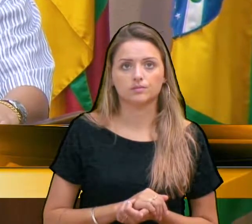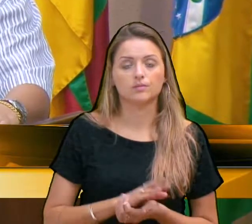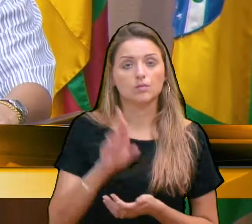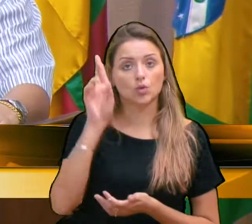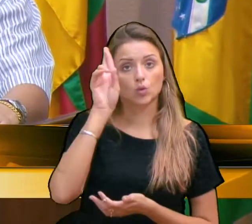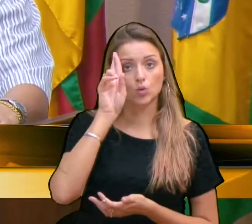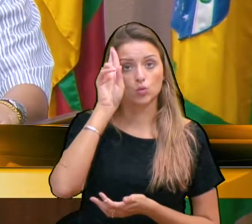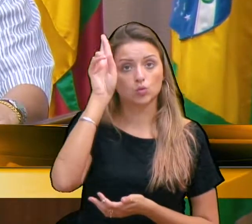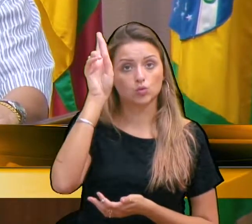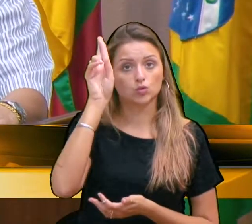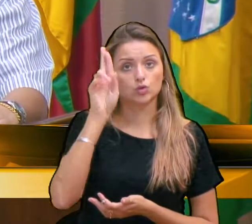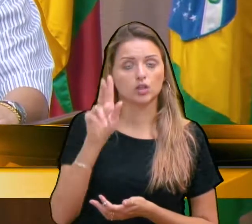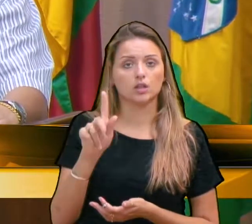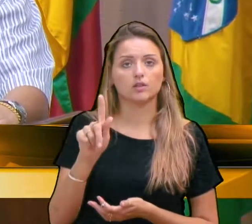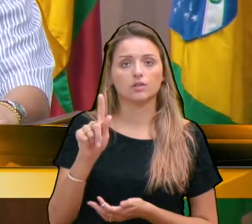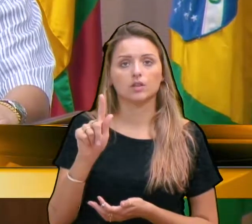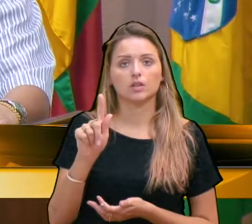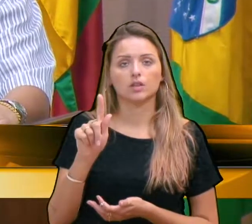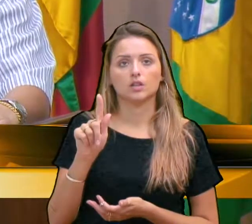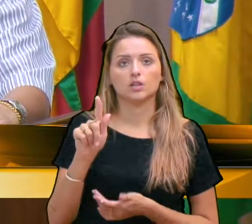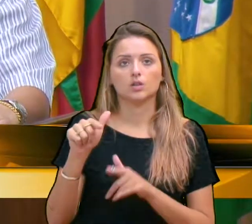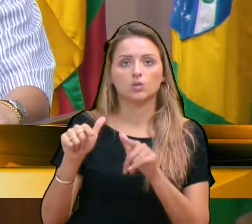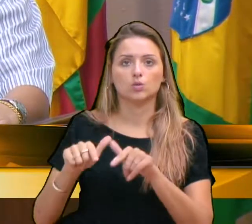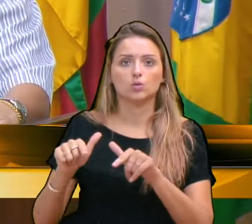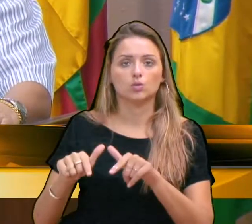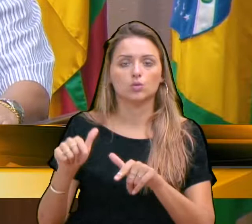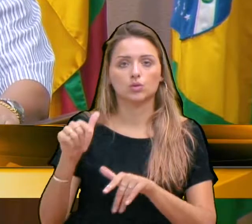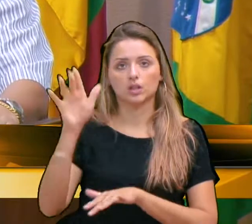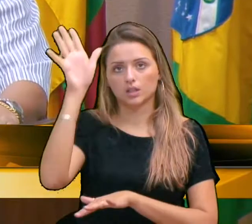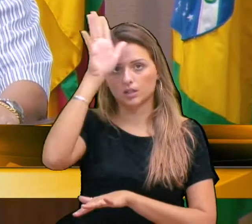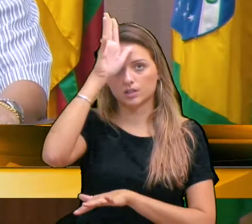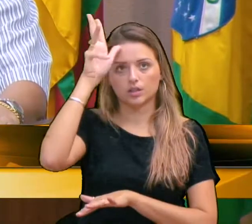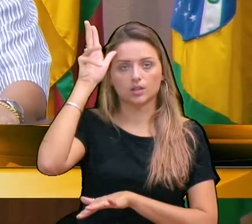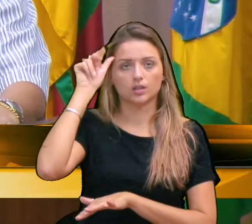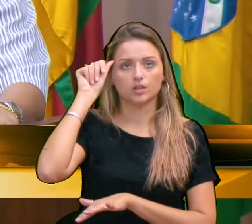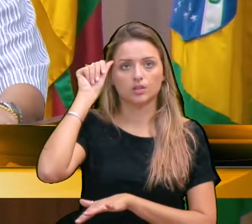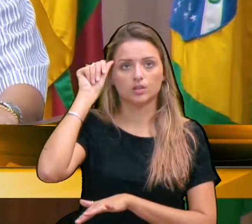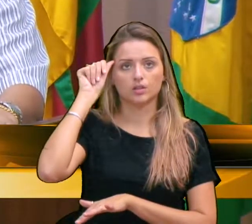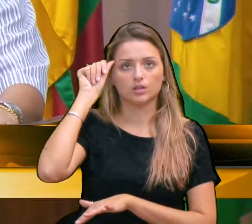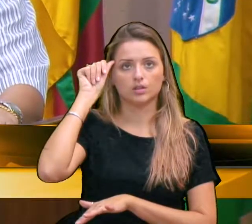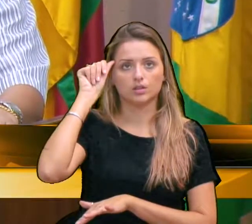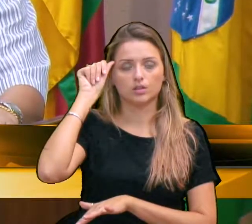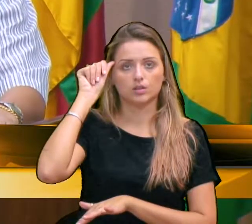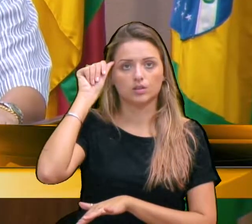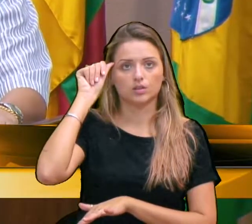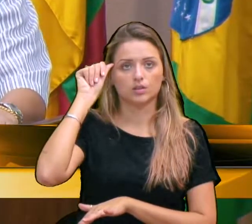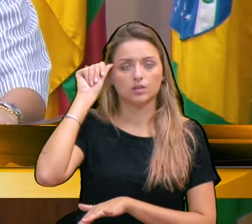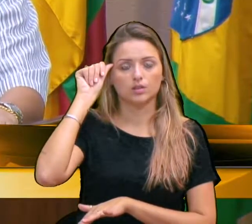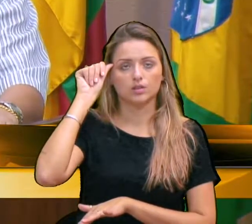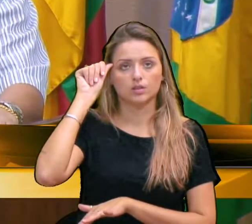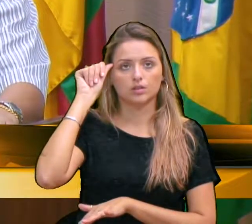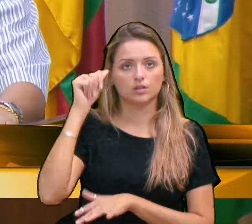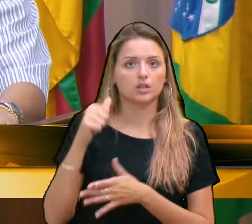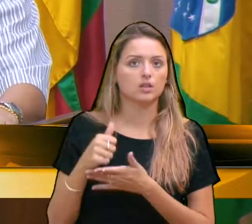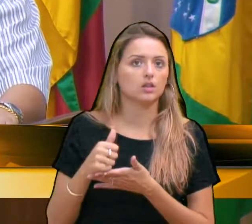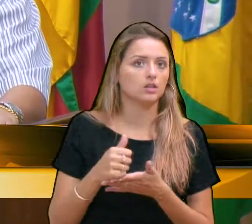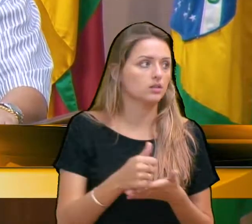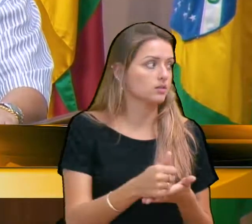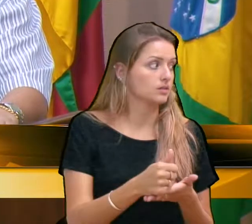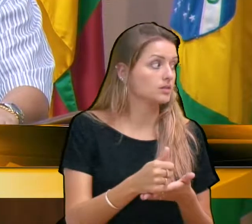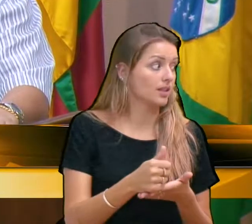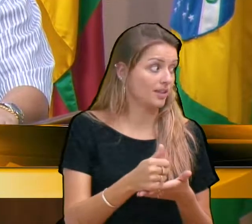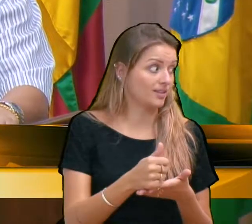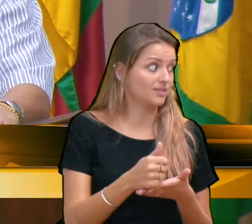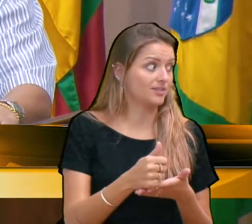de gabinete do senhor prefeito anuncia a sua predisposição do governo de